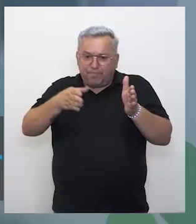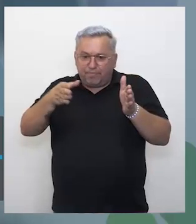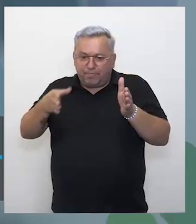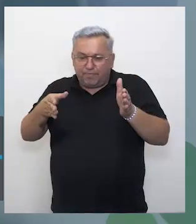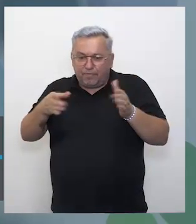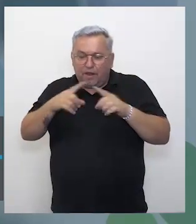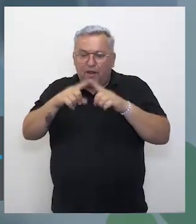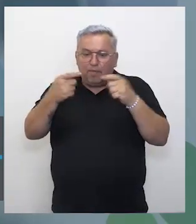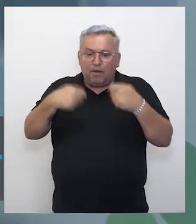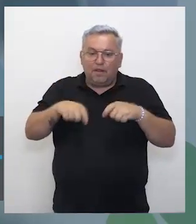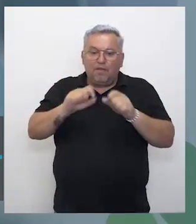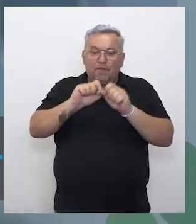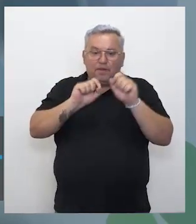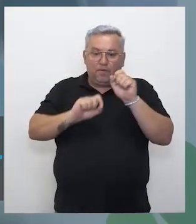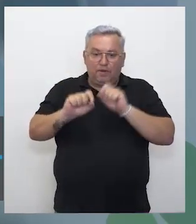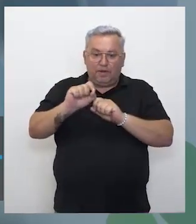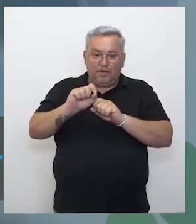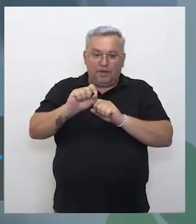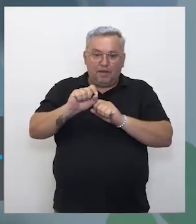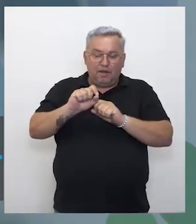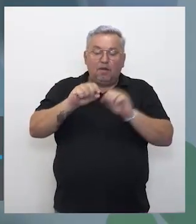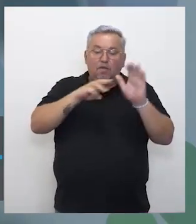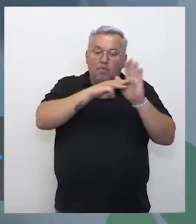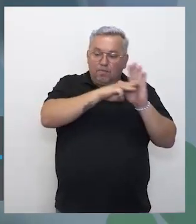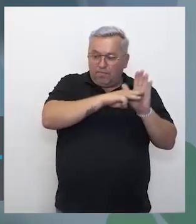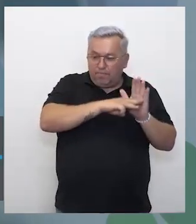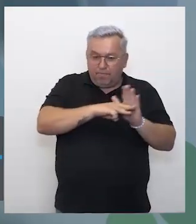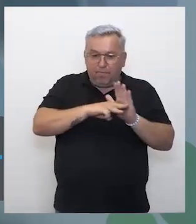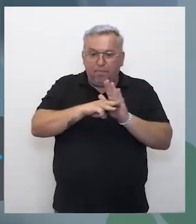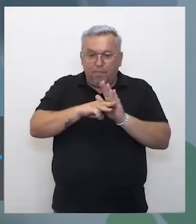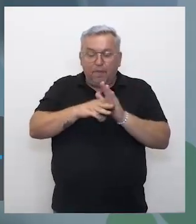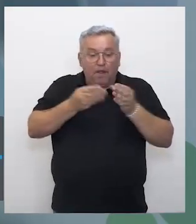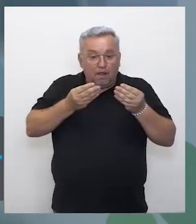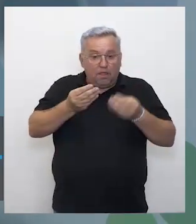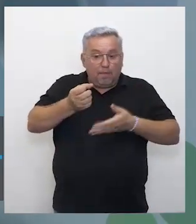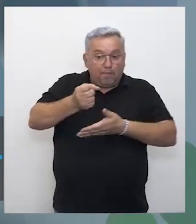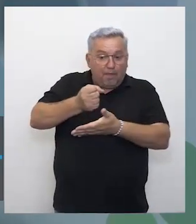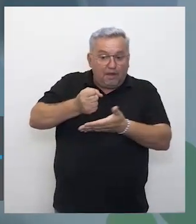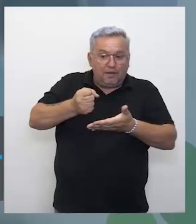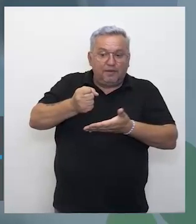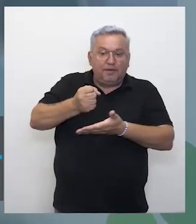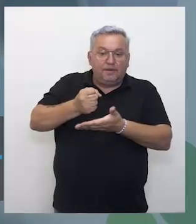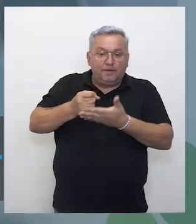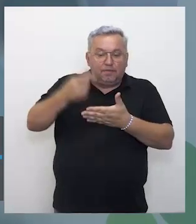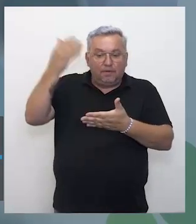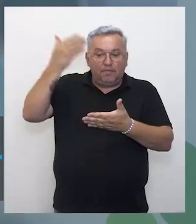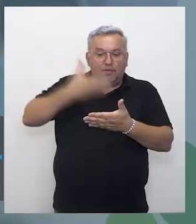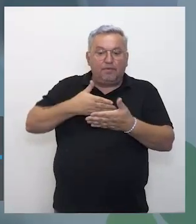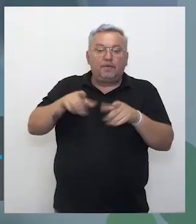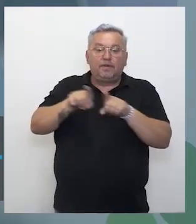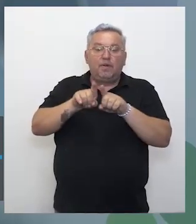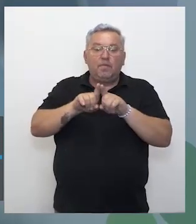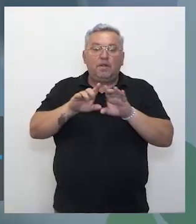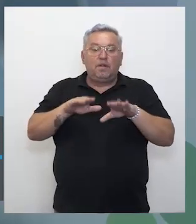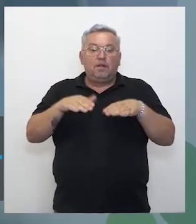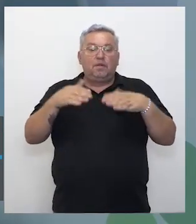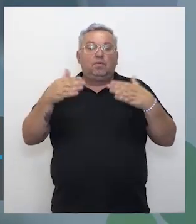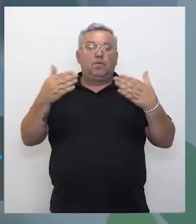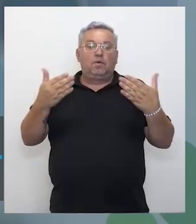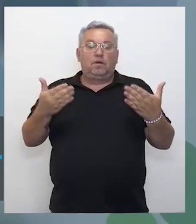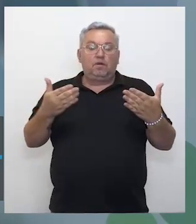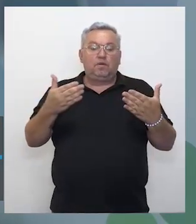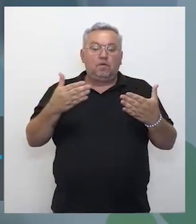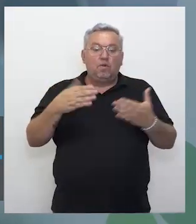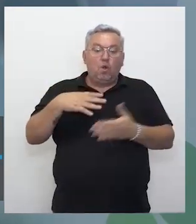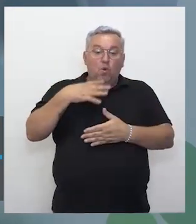ele precisa, né, de uma metodologia que dê base, né, para a comprovação. Enquanto o senso